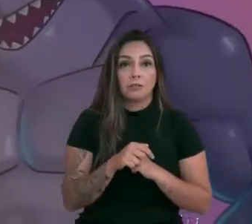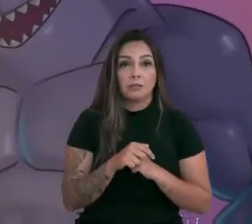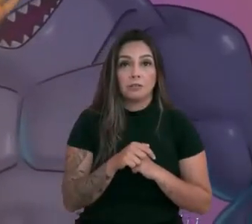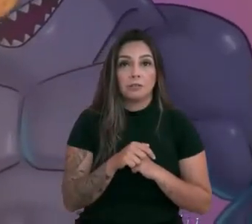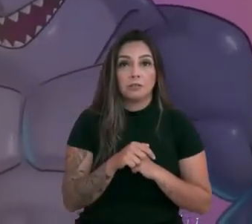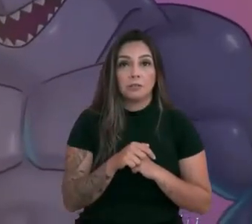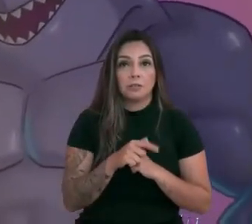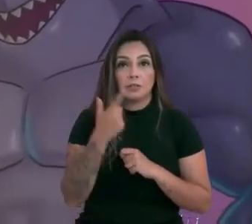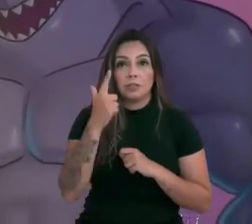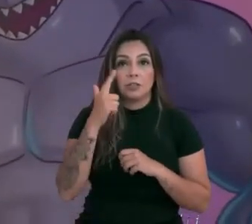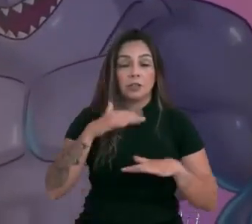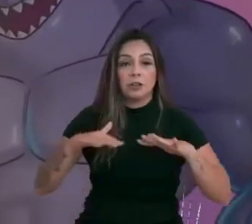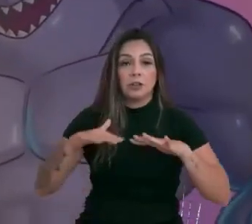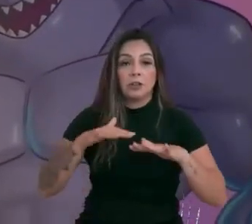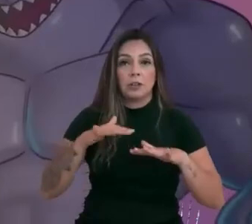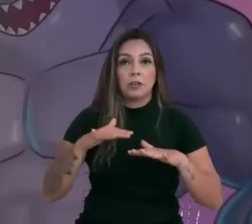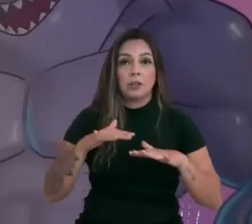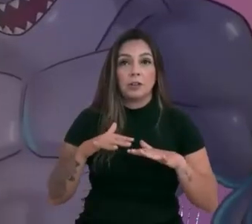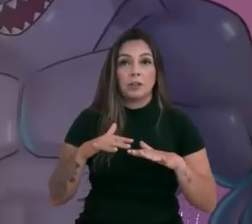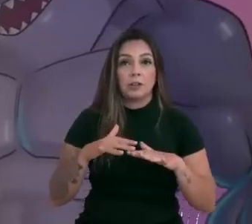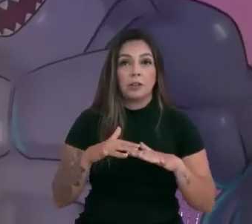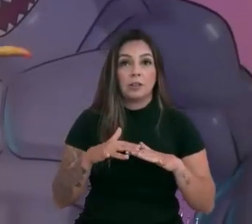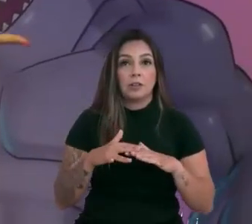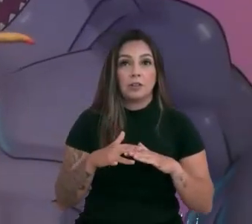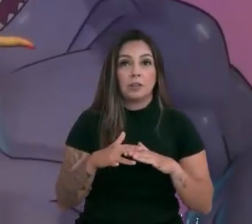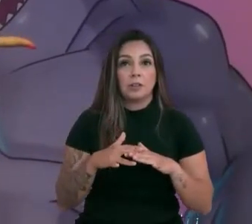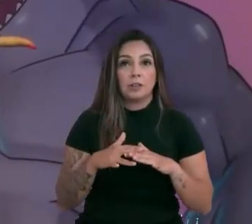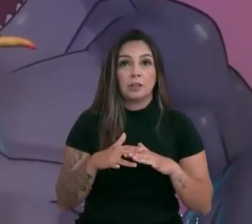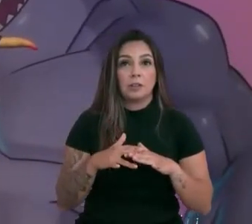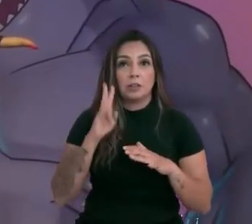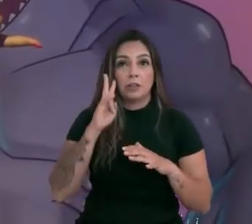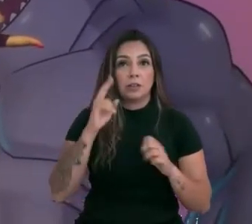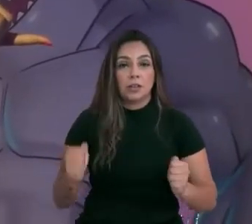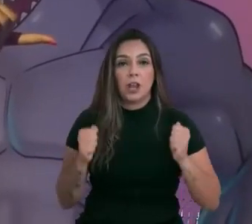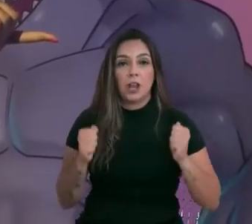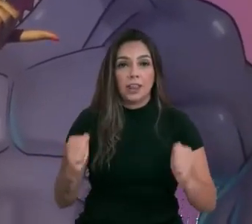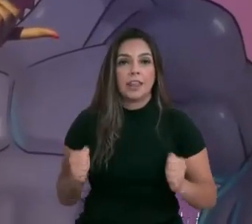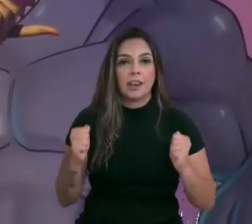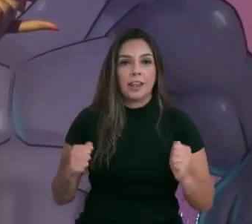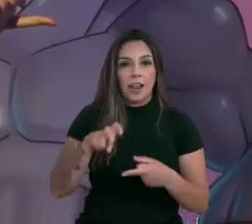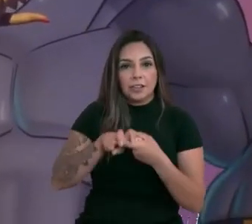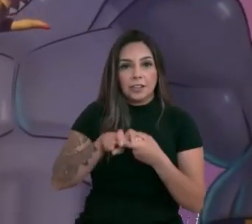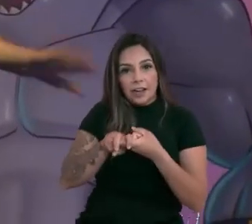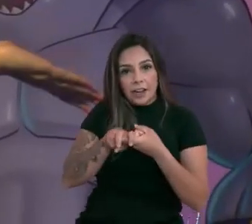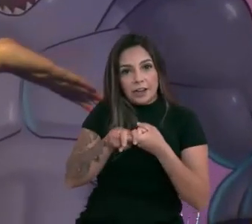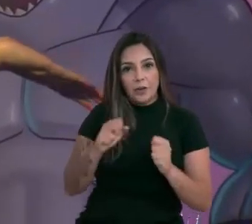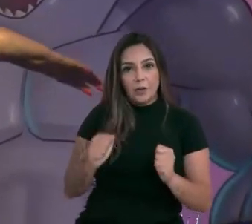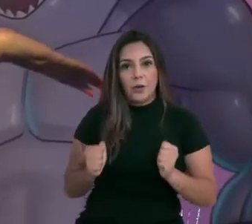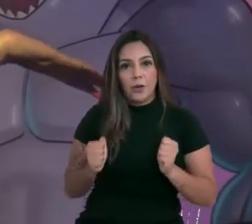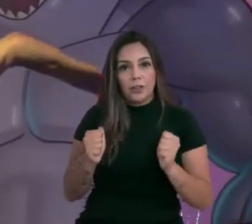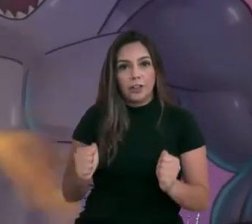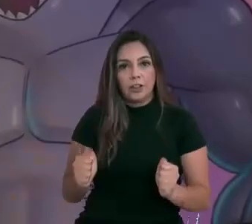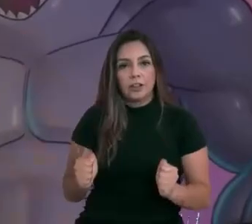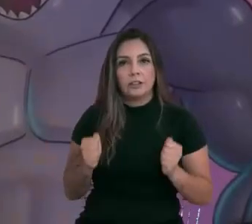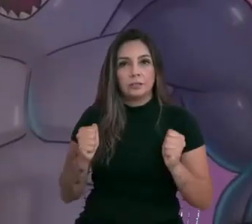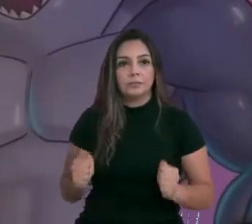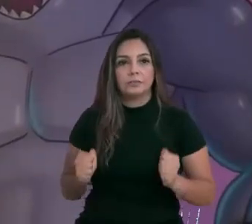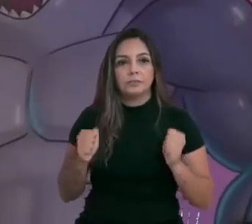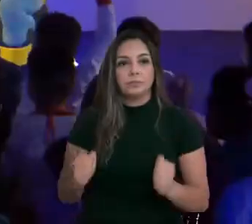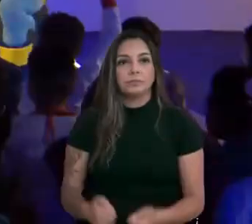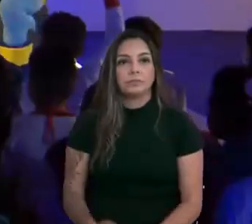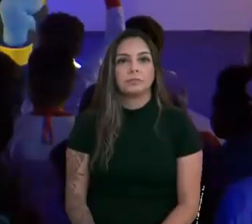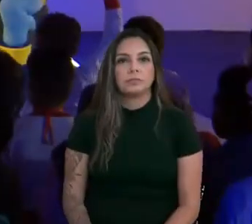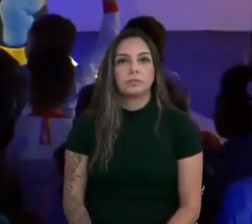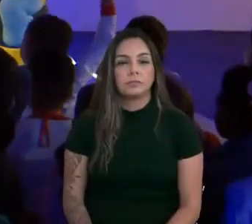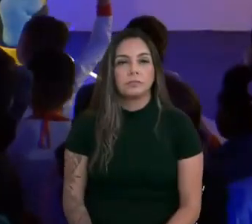os movimentos da barbatanas. Alguém aqui já viu alguém de cadeira de rodas? A Muca anda